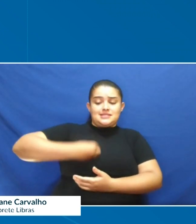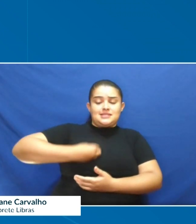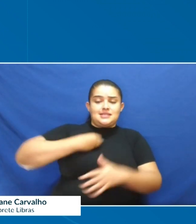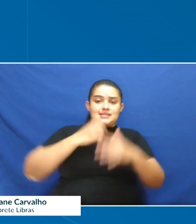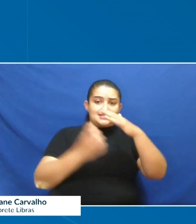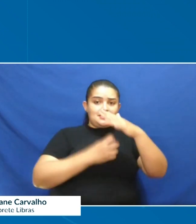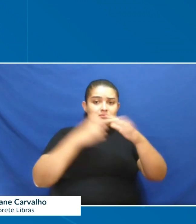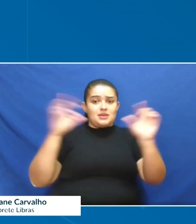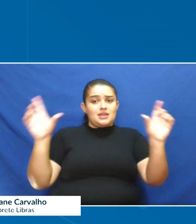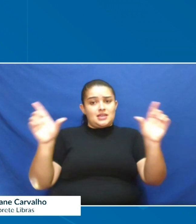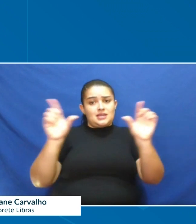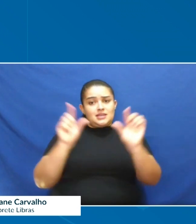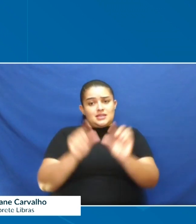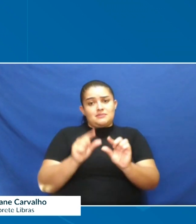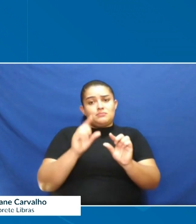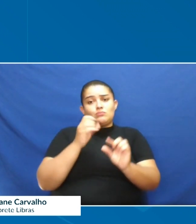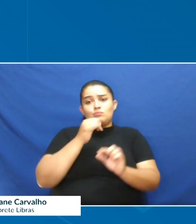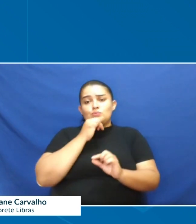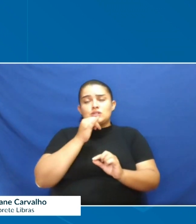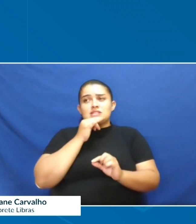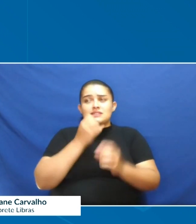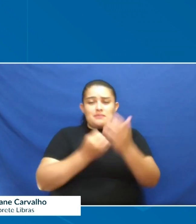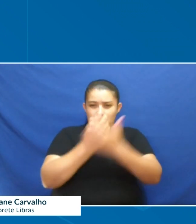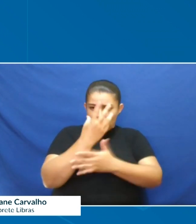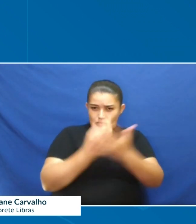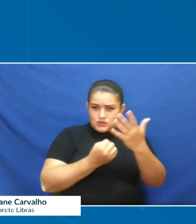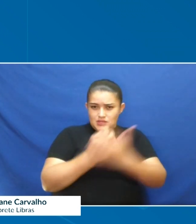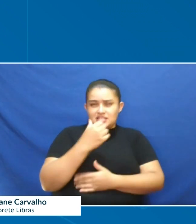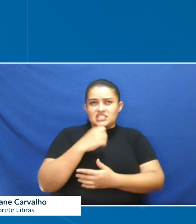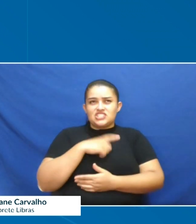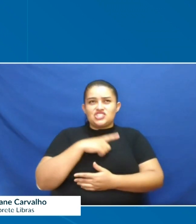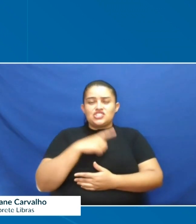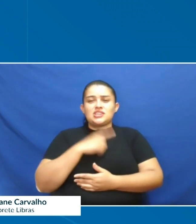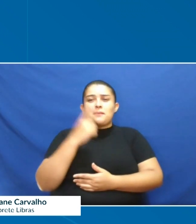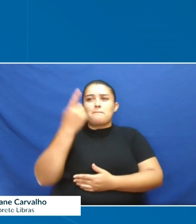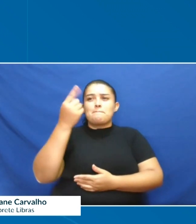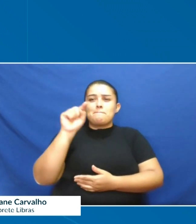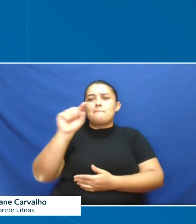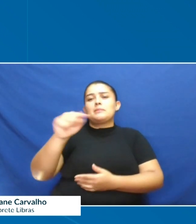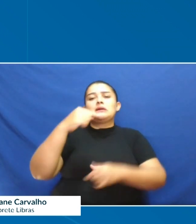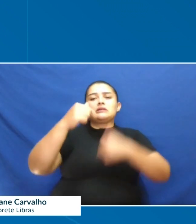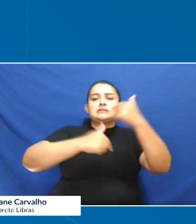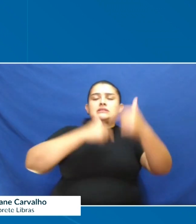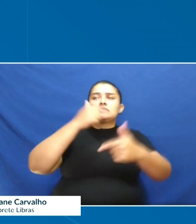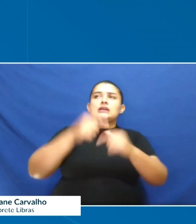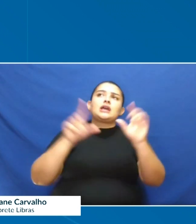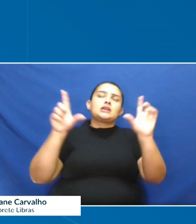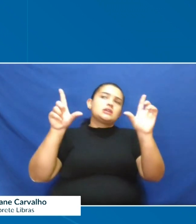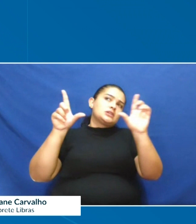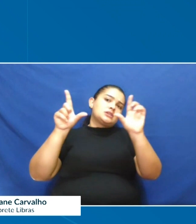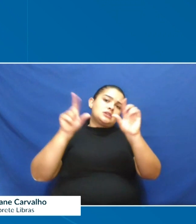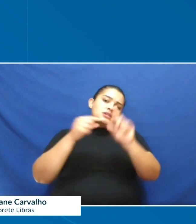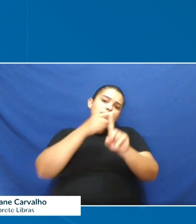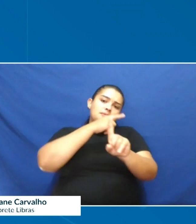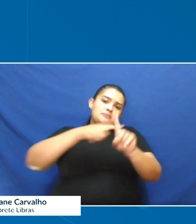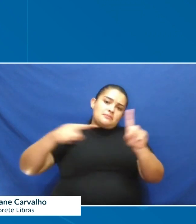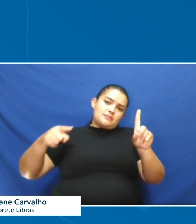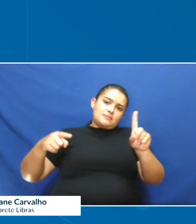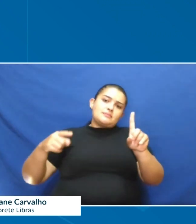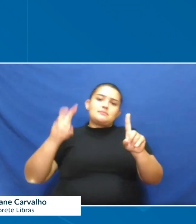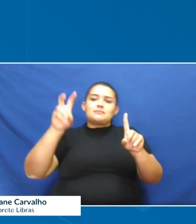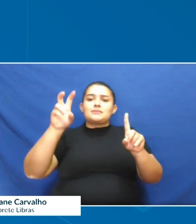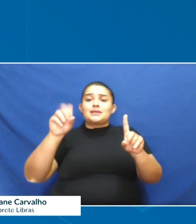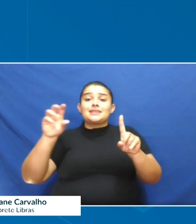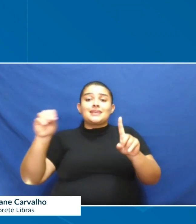exemplo, numa linha de produção que tinha, por exemplo, 1.000 trabalhadores, eu tive que baixar de 1.000 trabalhadores para